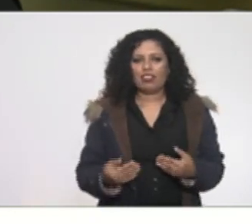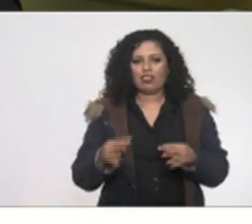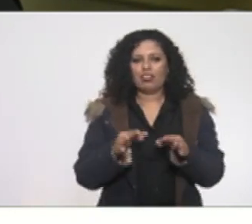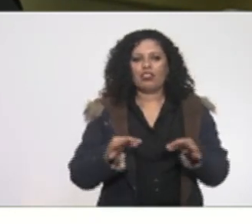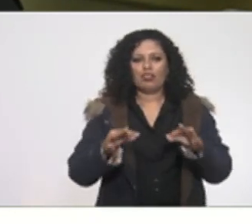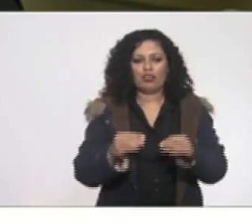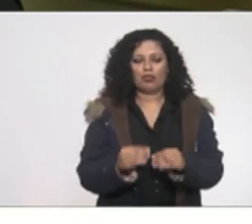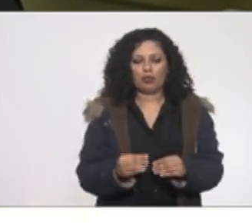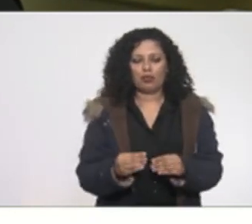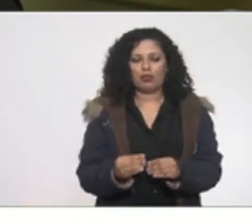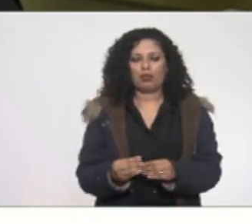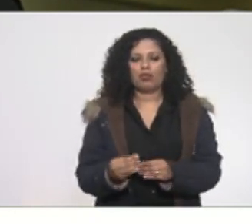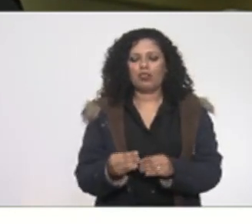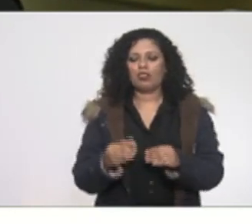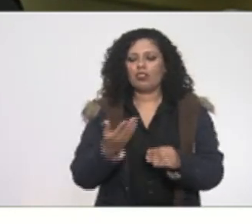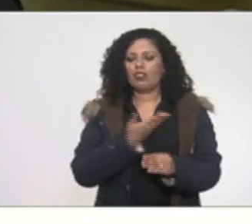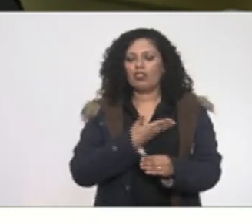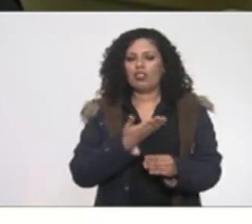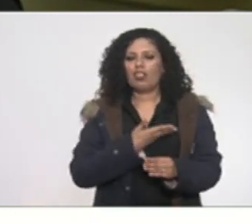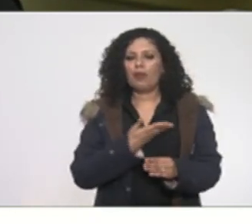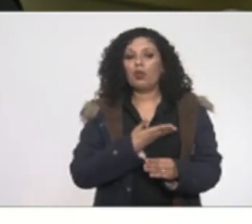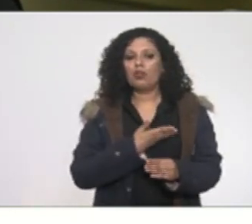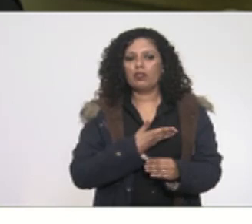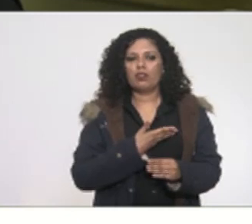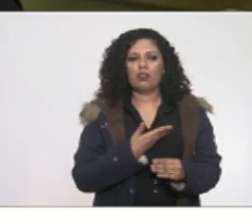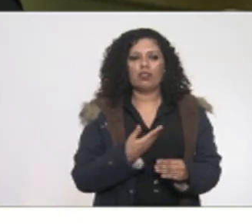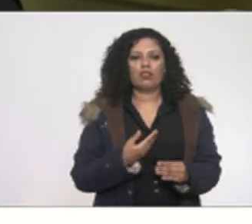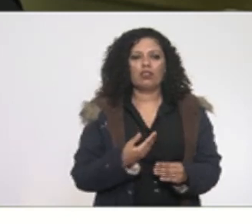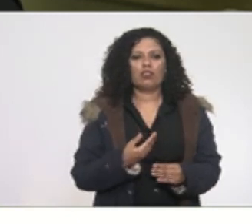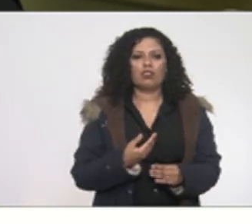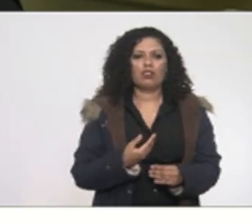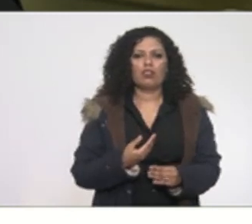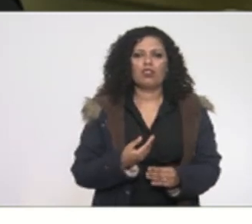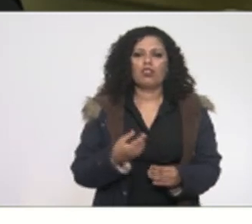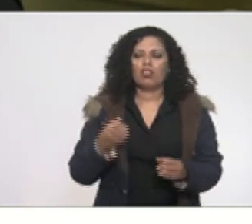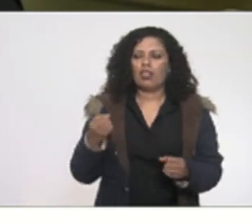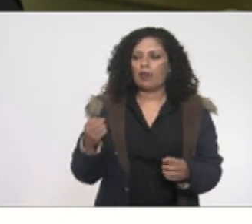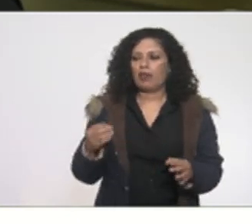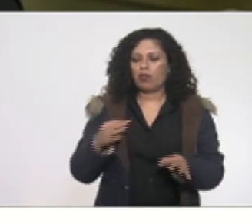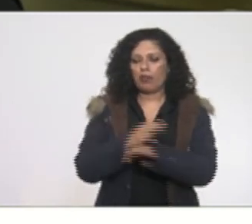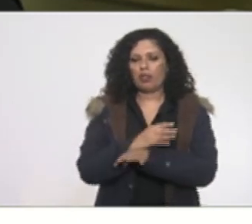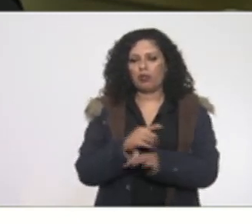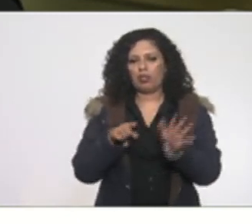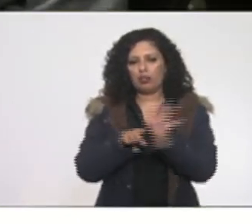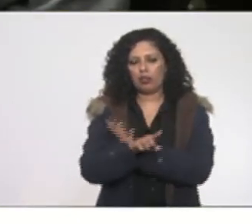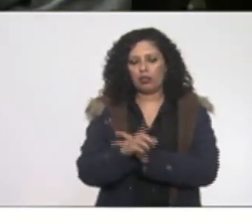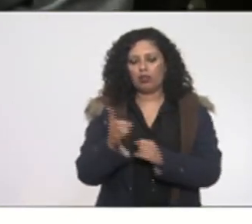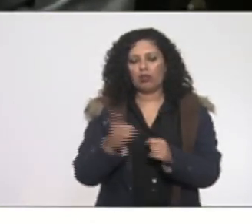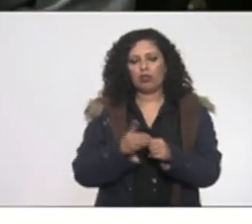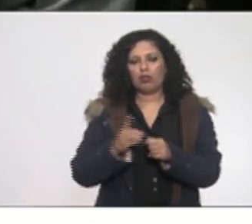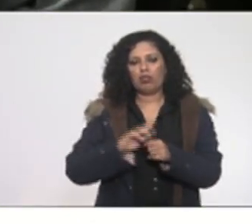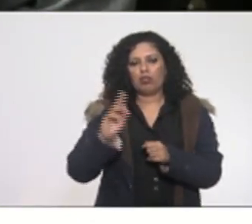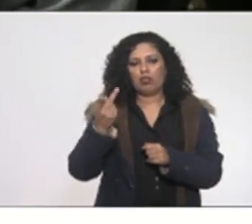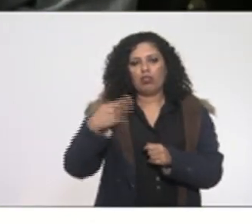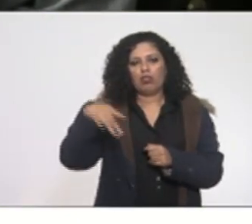a todos os nobres colegas deputados aqui que compõem a comissão. A última pergunta, doutor Hélio, em